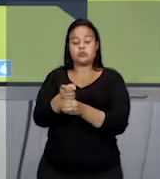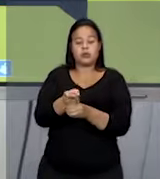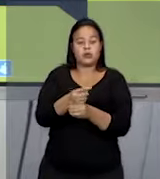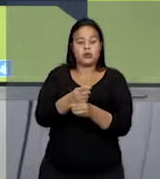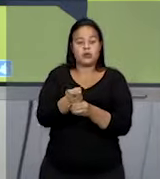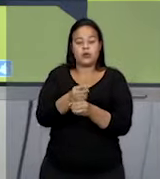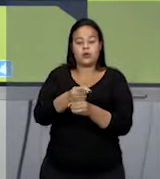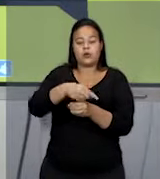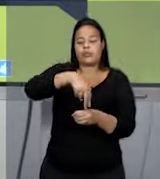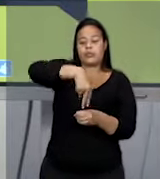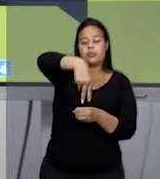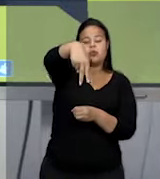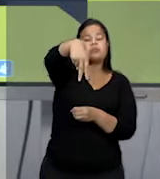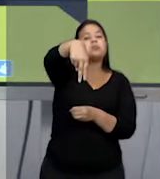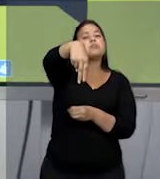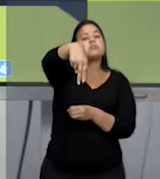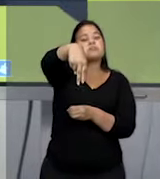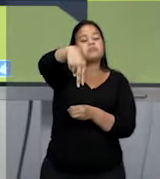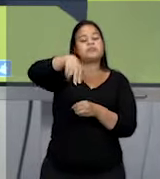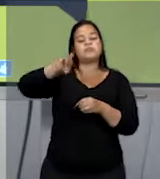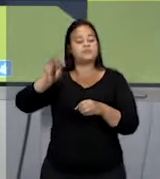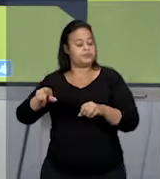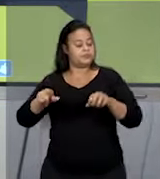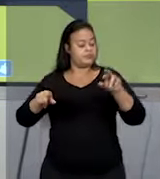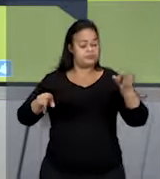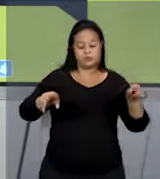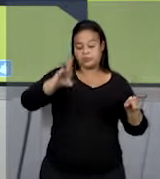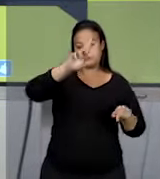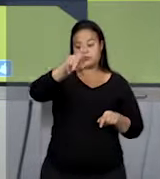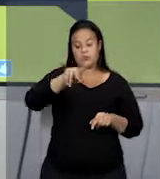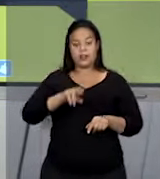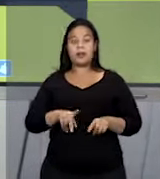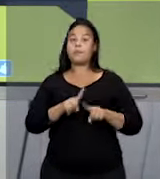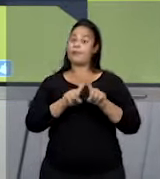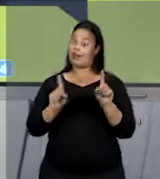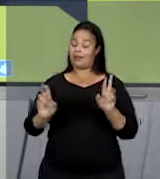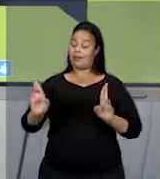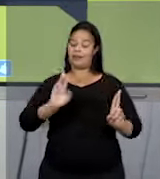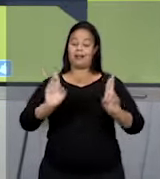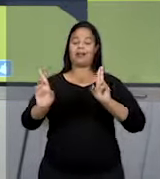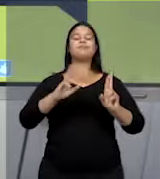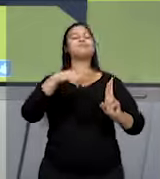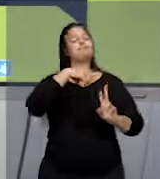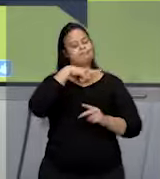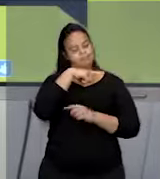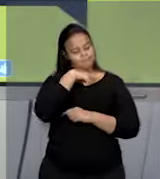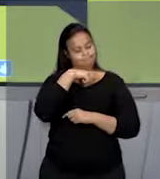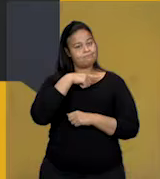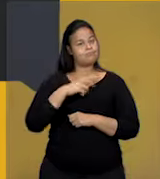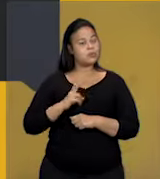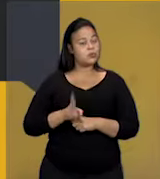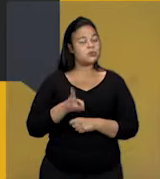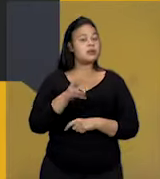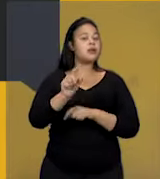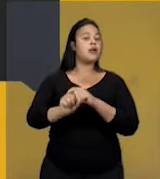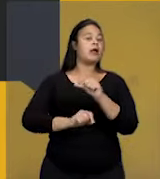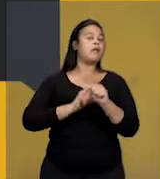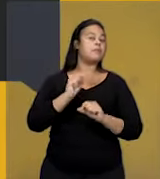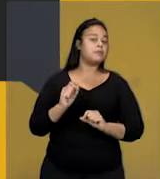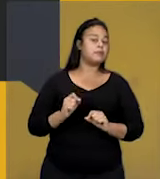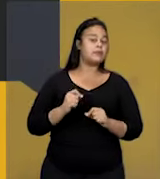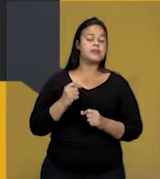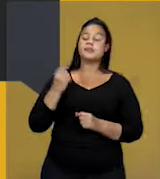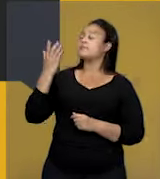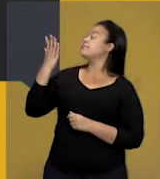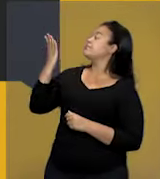da mesma maneira. São direções diferentes que se relacionam. Então, a gente sempre vai ter, né?